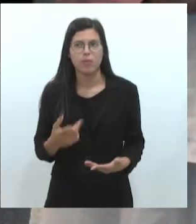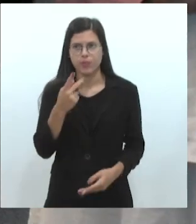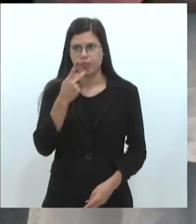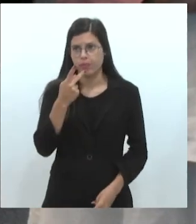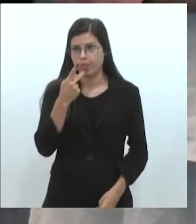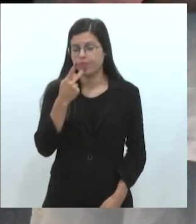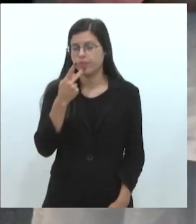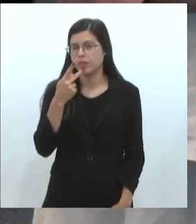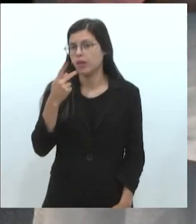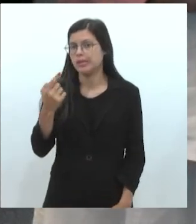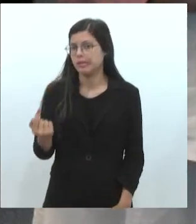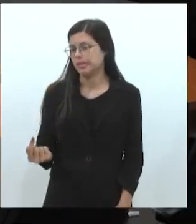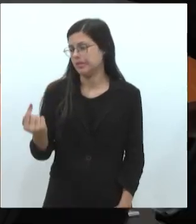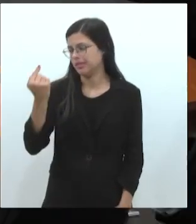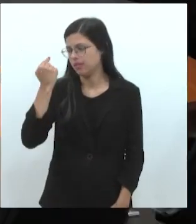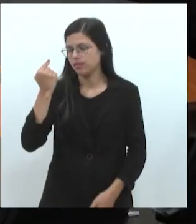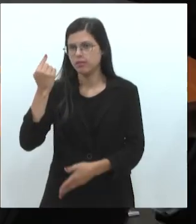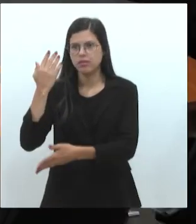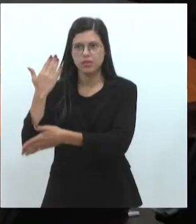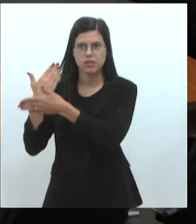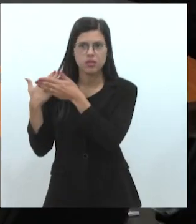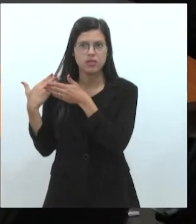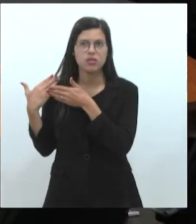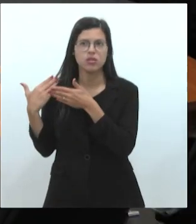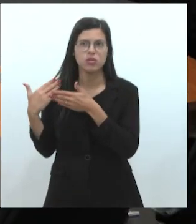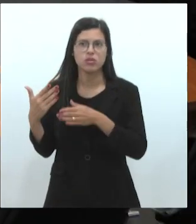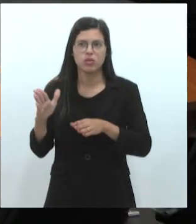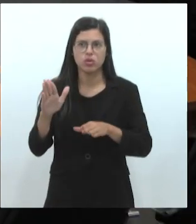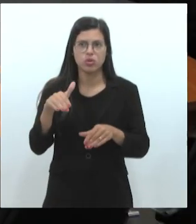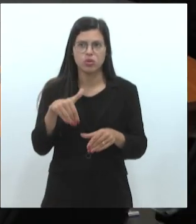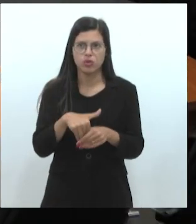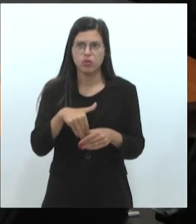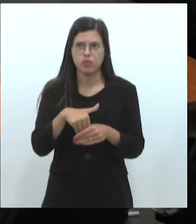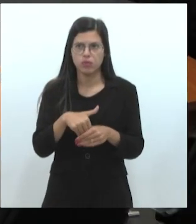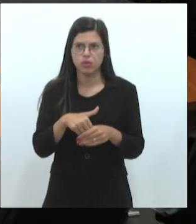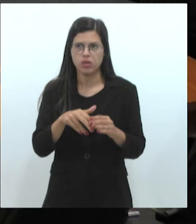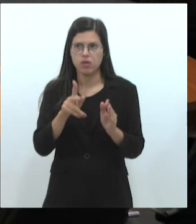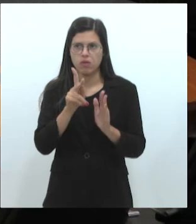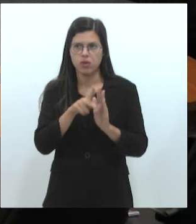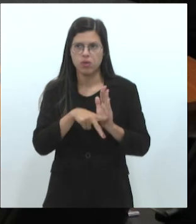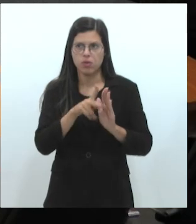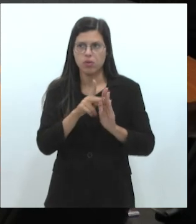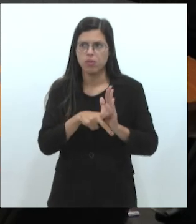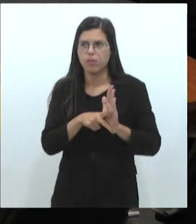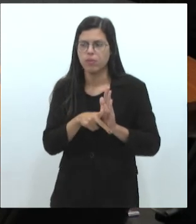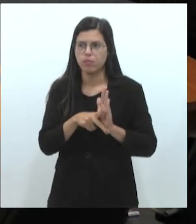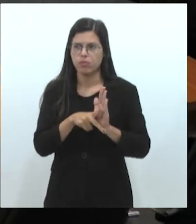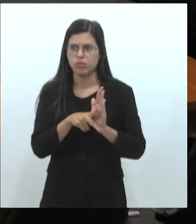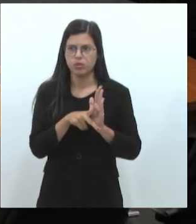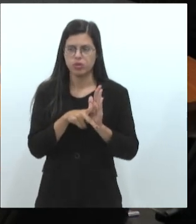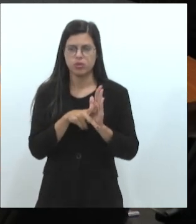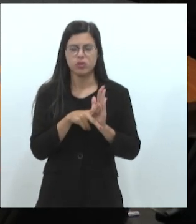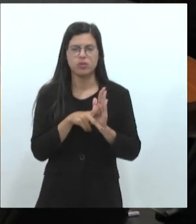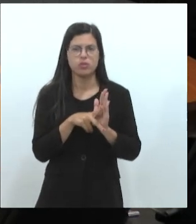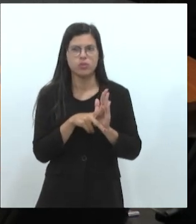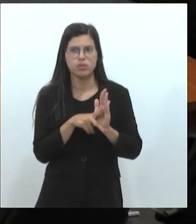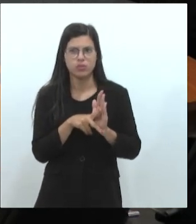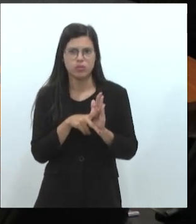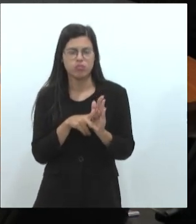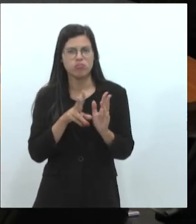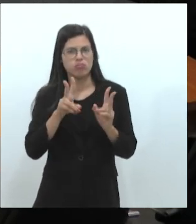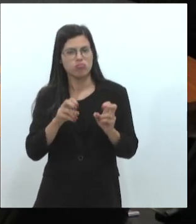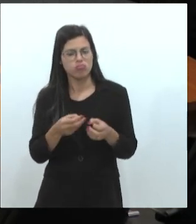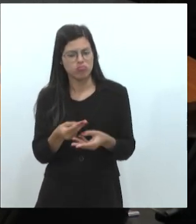atrás, quando a gente votava o projeto da distribuição nas